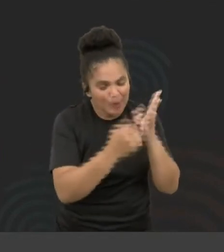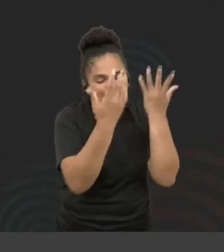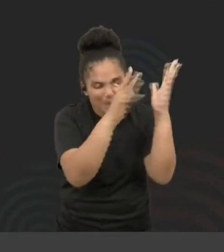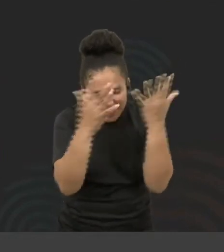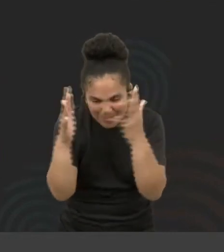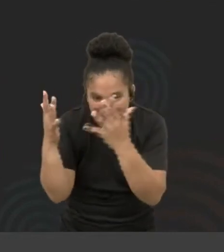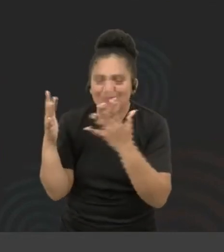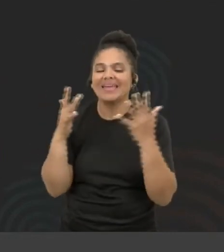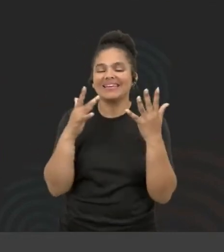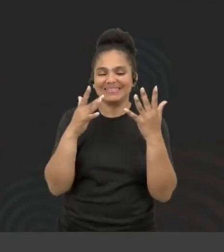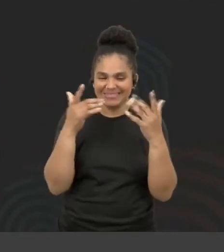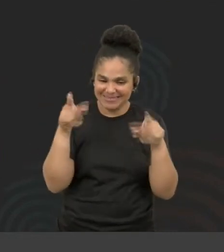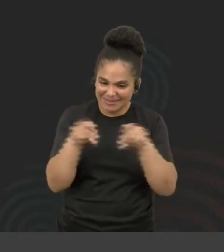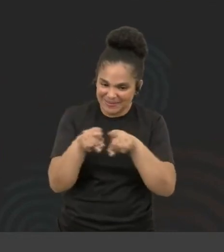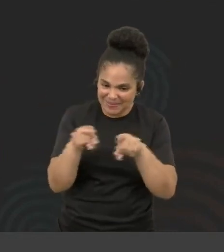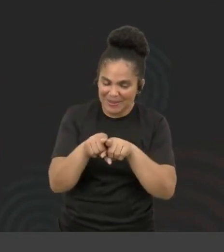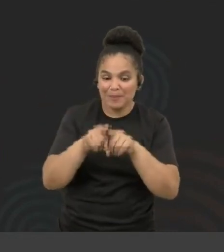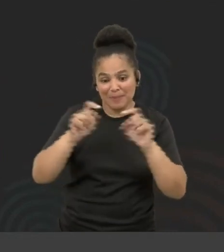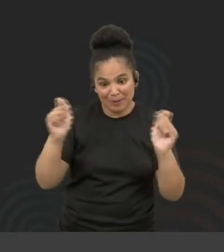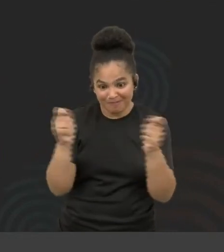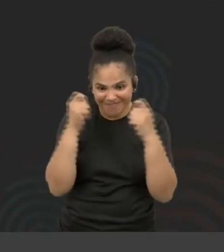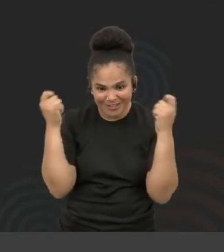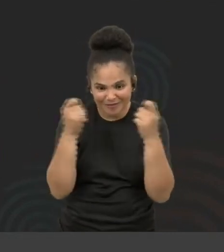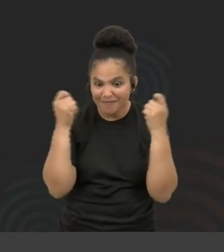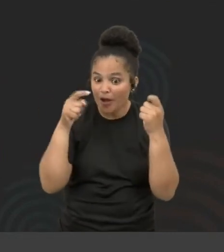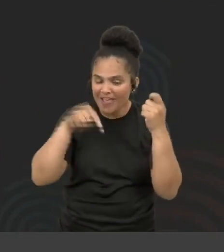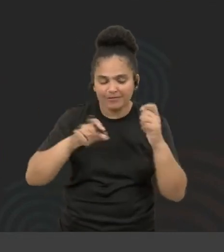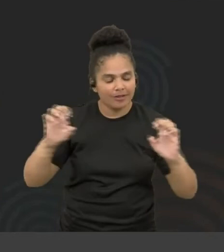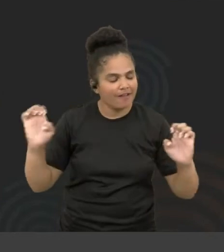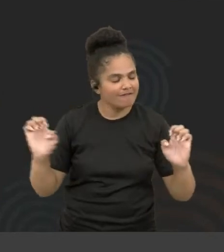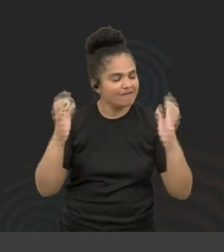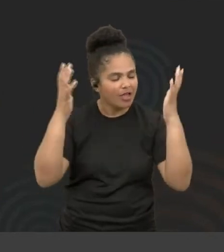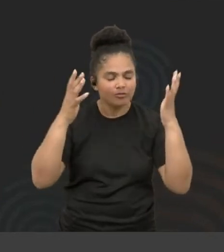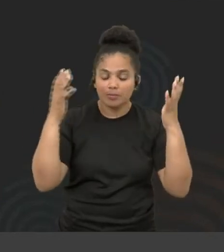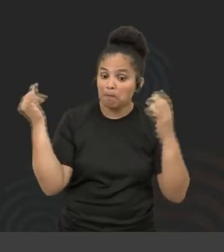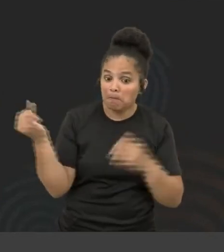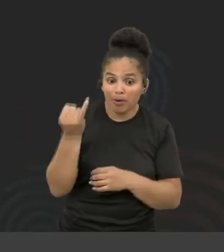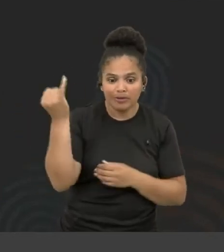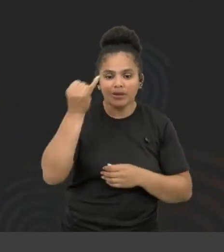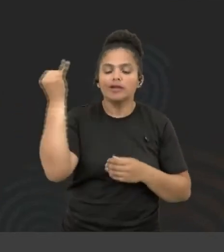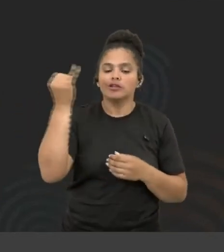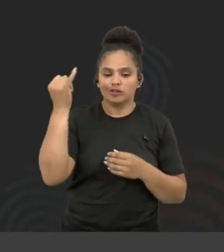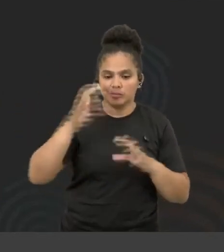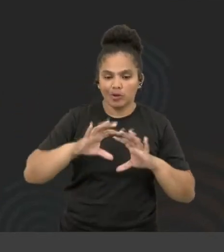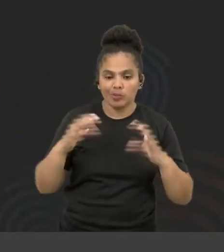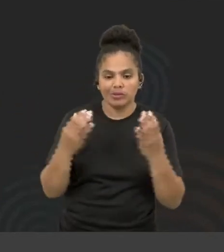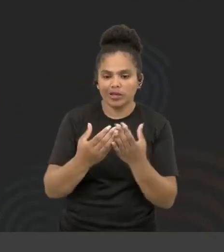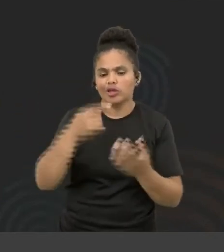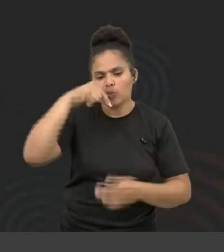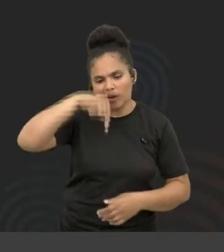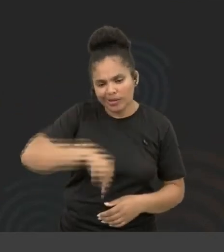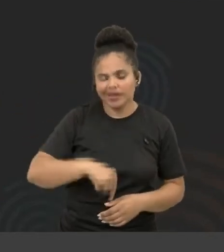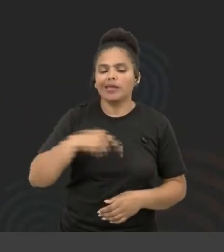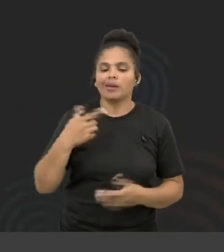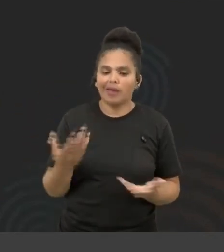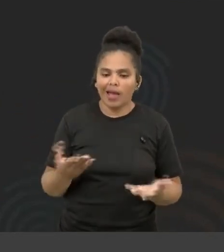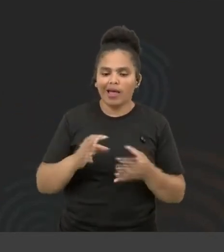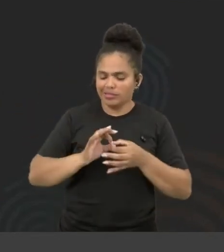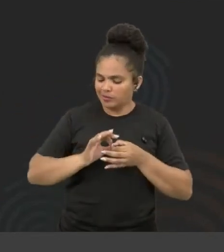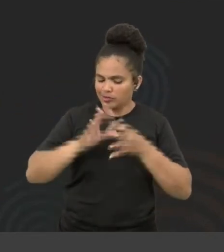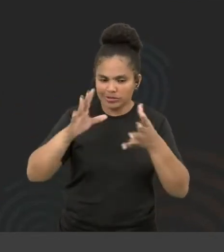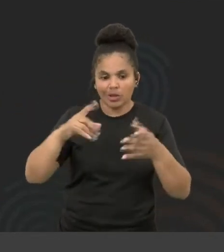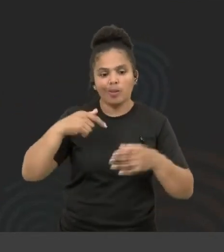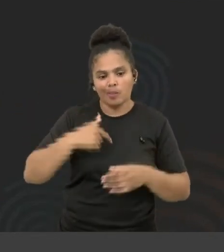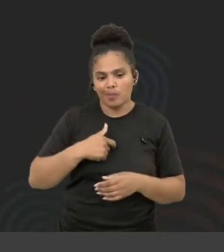parabéns por esse evento. Eu acho que é um evento importantíssimo para a comunidade e eu estou aqui à disposição para tirar dúvidas. O meu e-mail